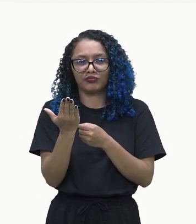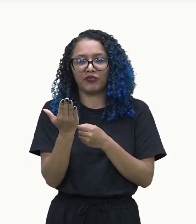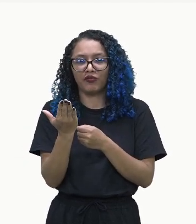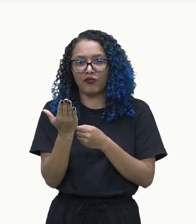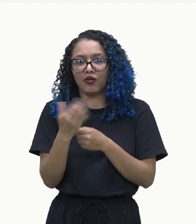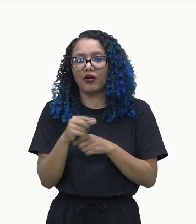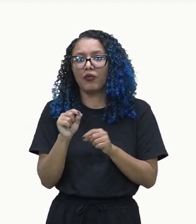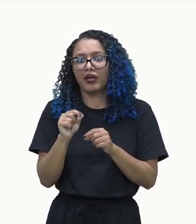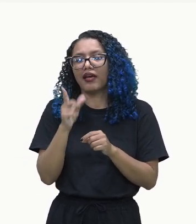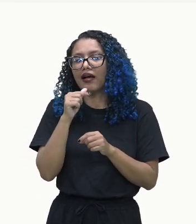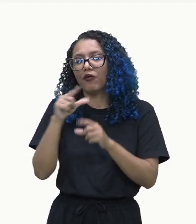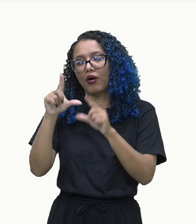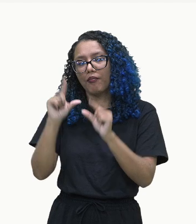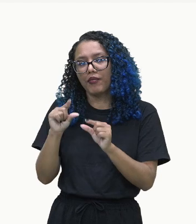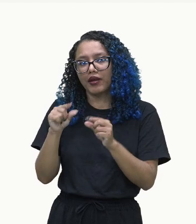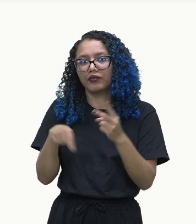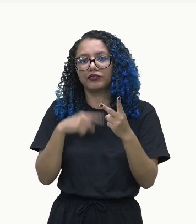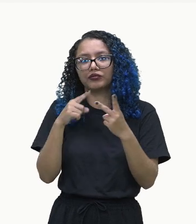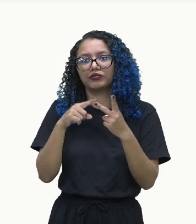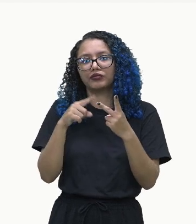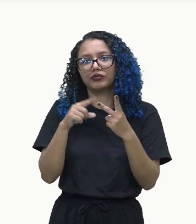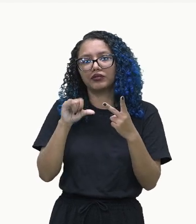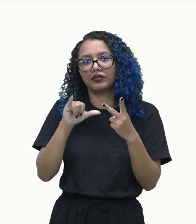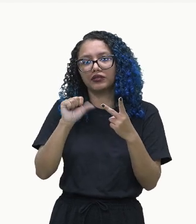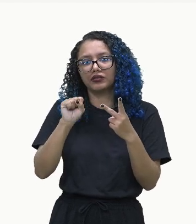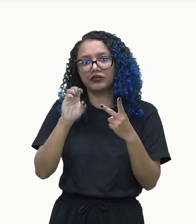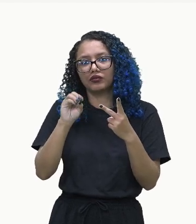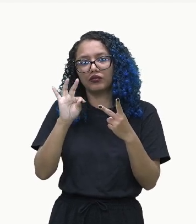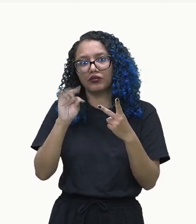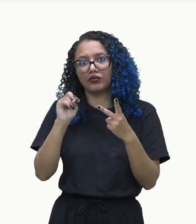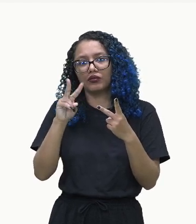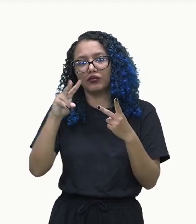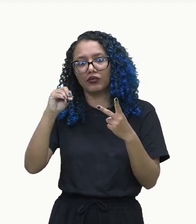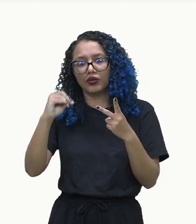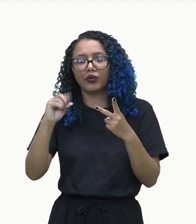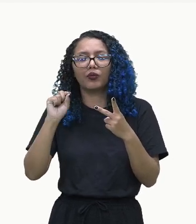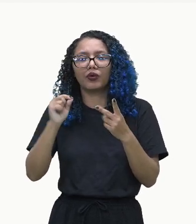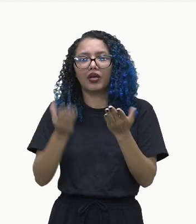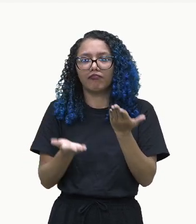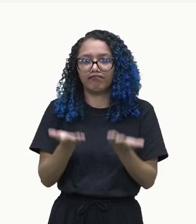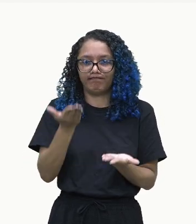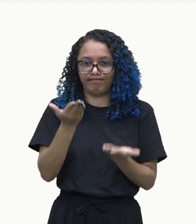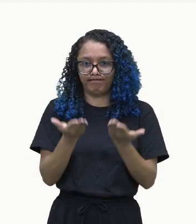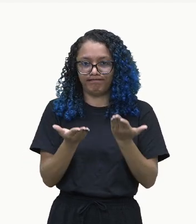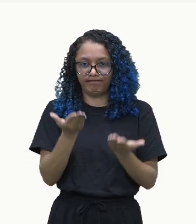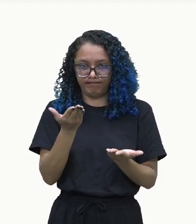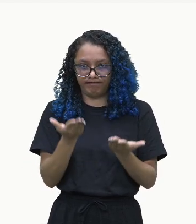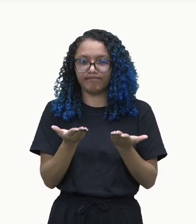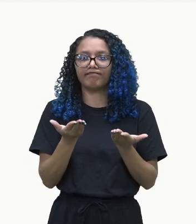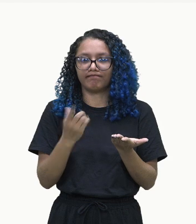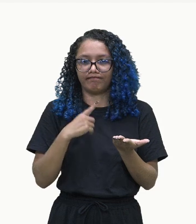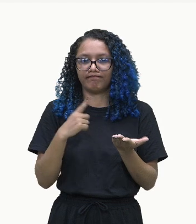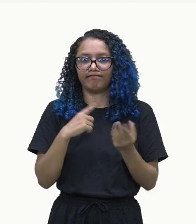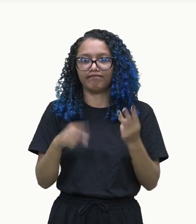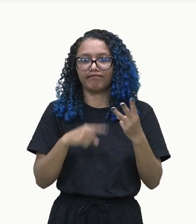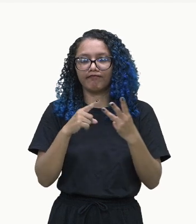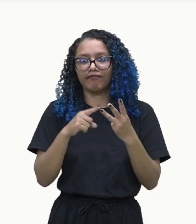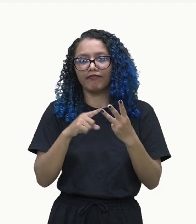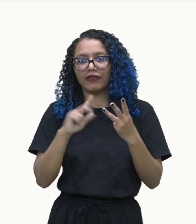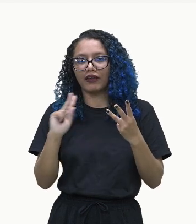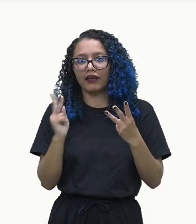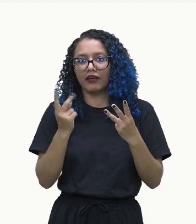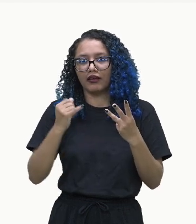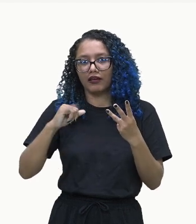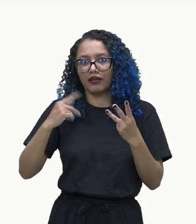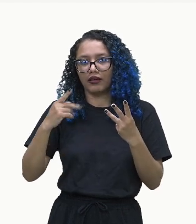água. No isotônico estão equilibrados essas concentrações, e do meio hipotônico vai